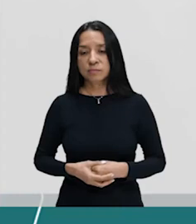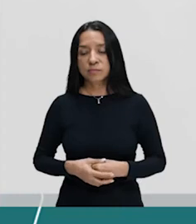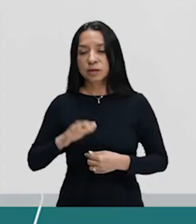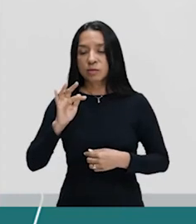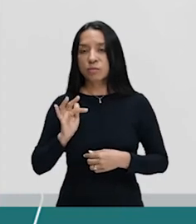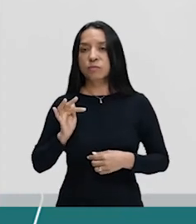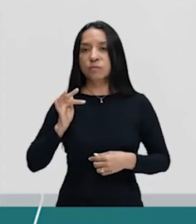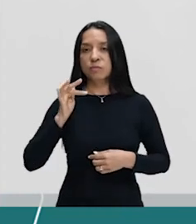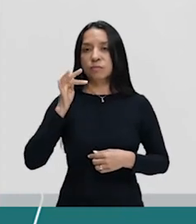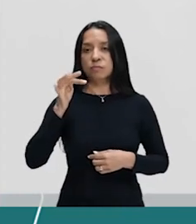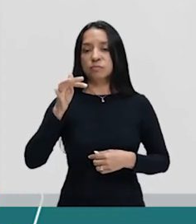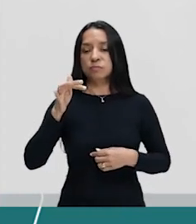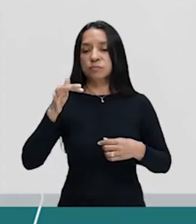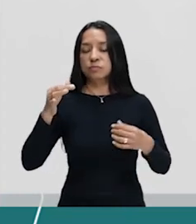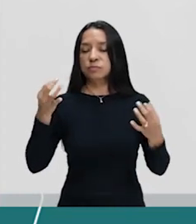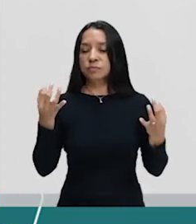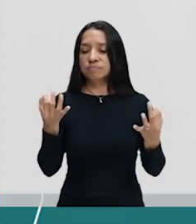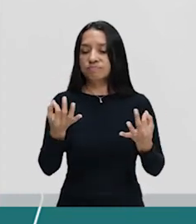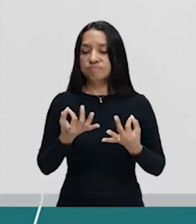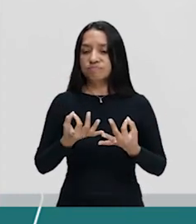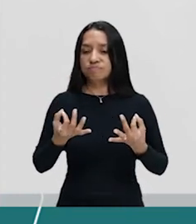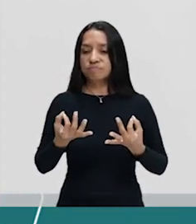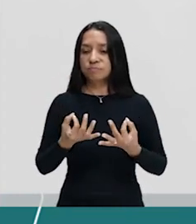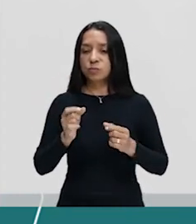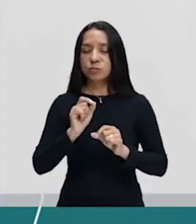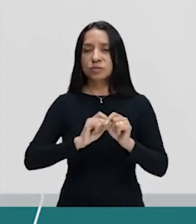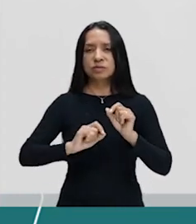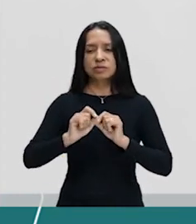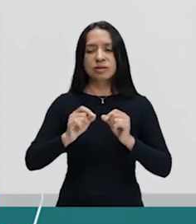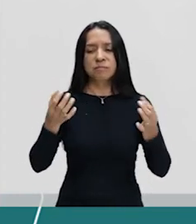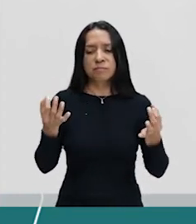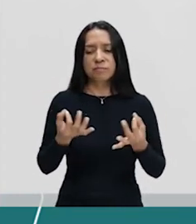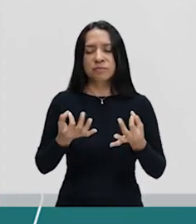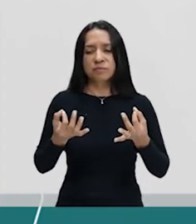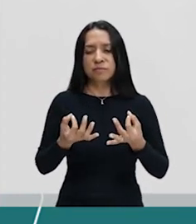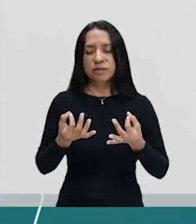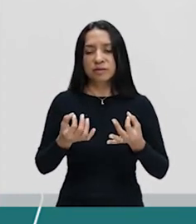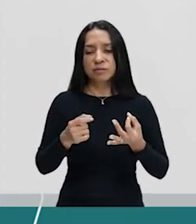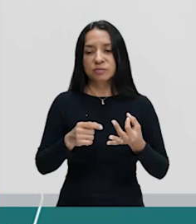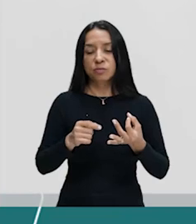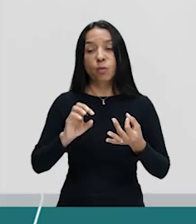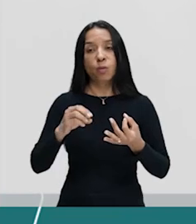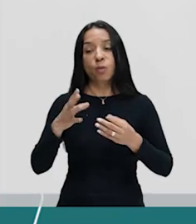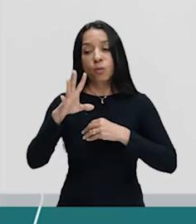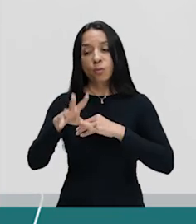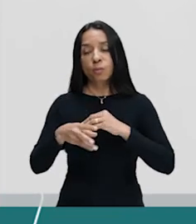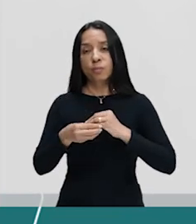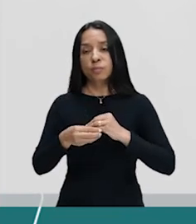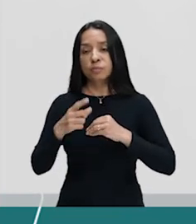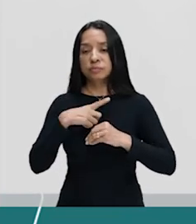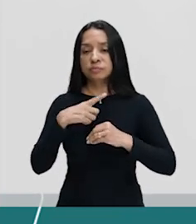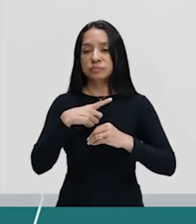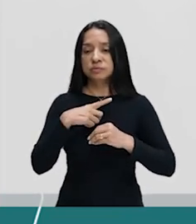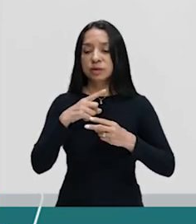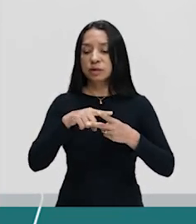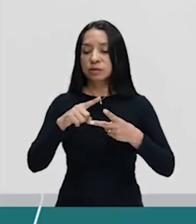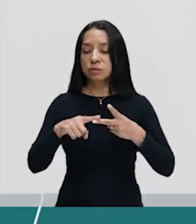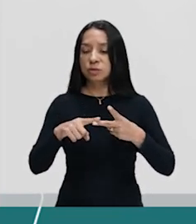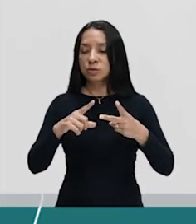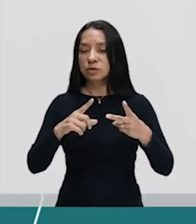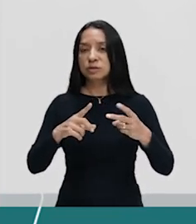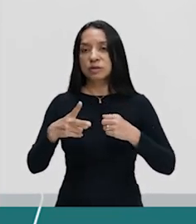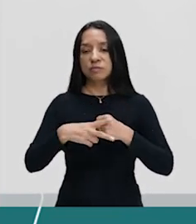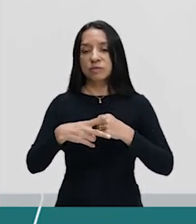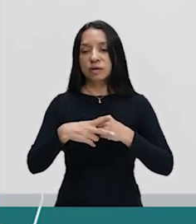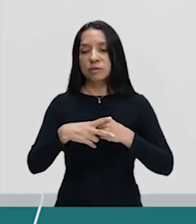Futuro perfeito. Geralmente o que tem perfeito no meio ou composto tem dois verbos, o